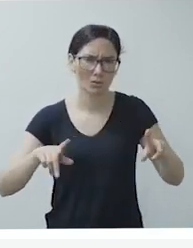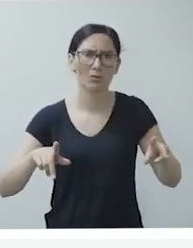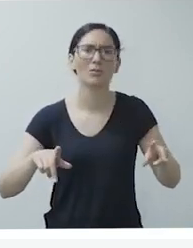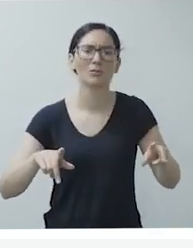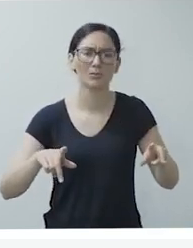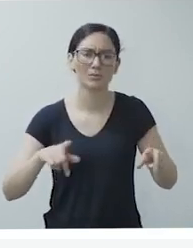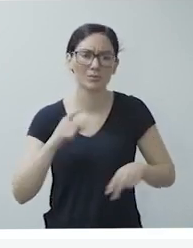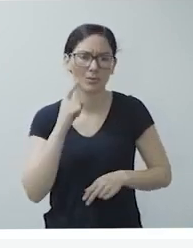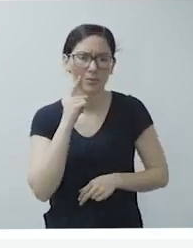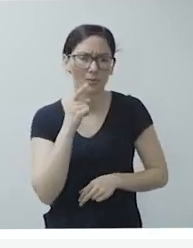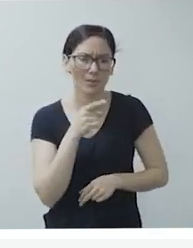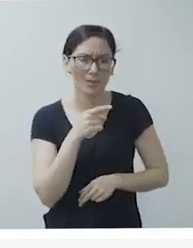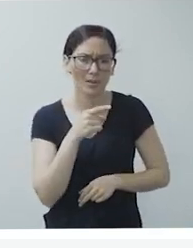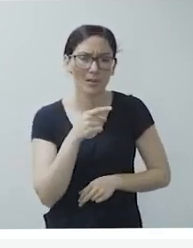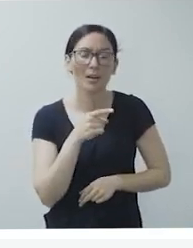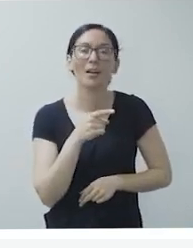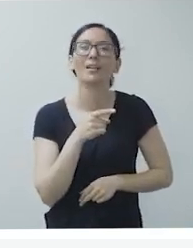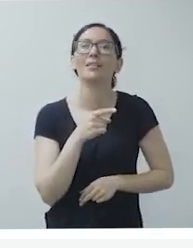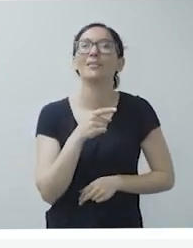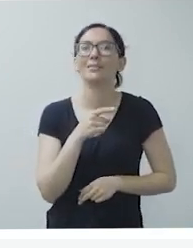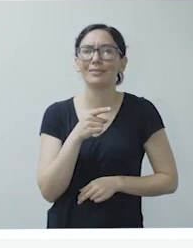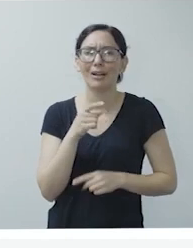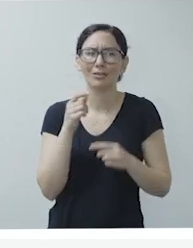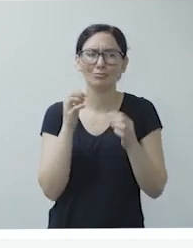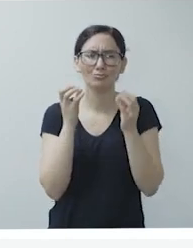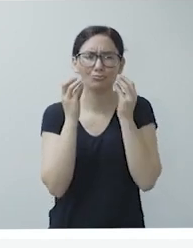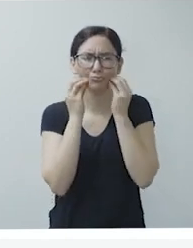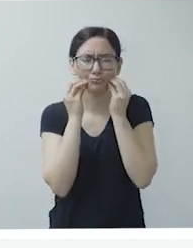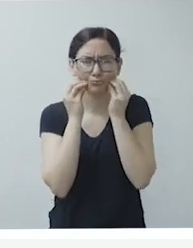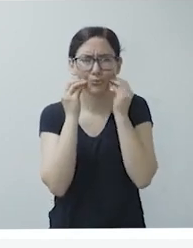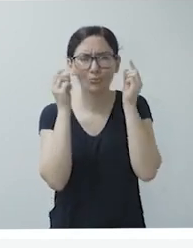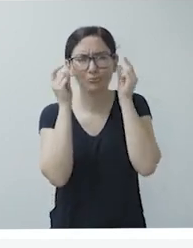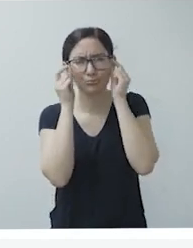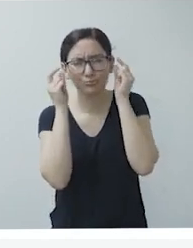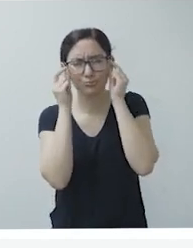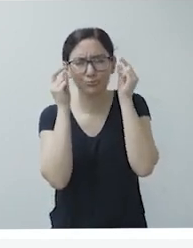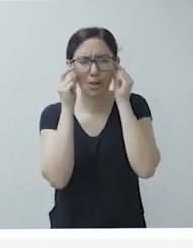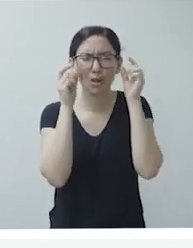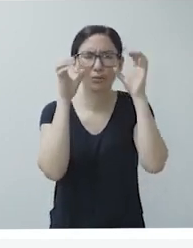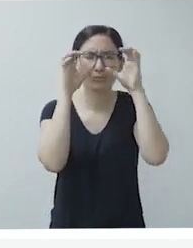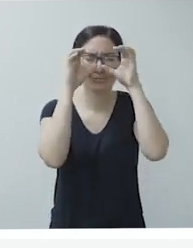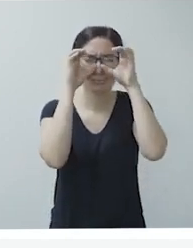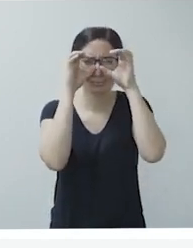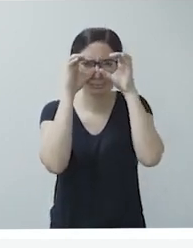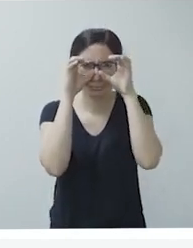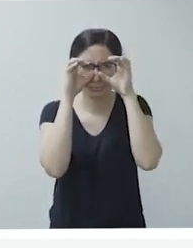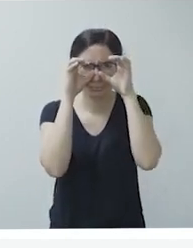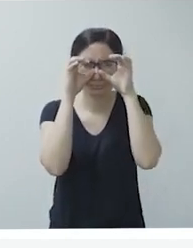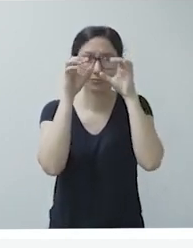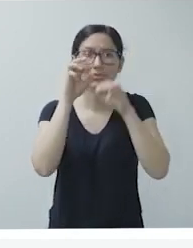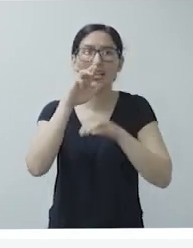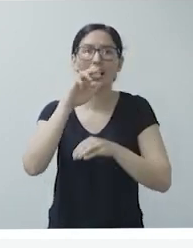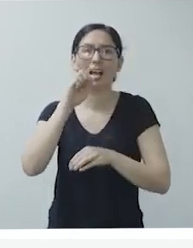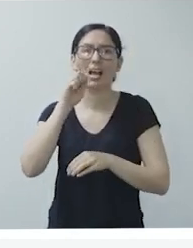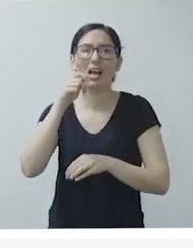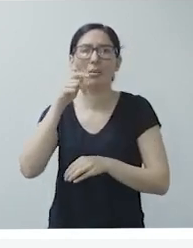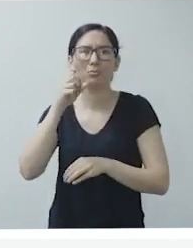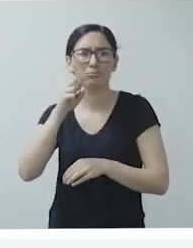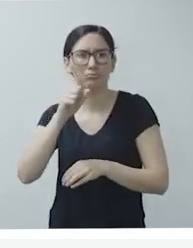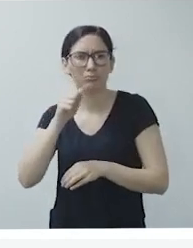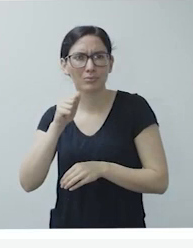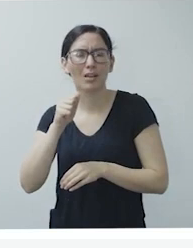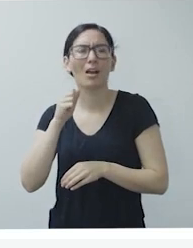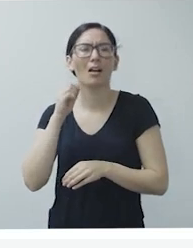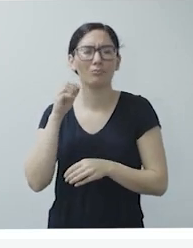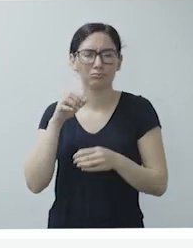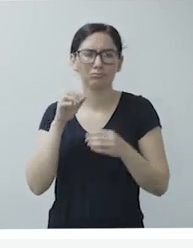objetos? Vamos ver? Ah, eram uns bichinhos de pelúcia, tinha coruja, raposa. A professora Cris